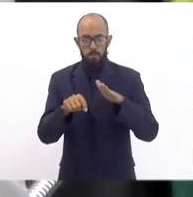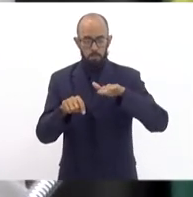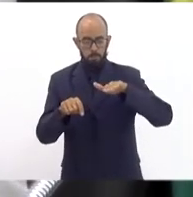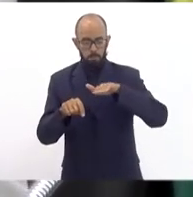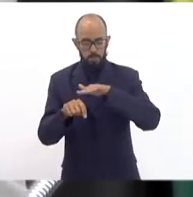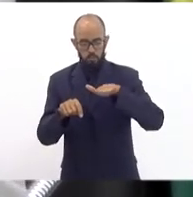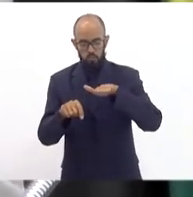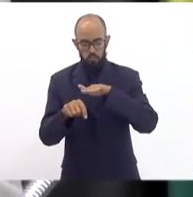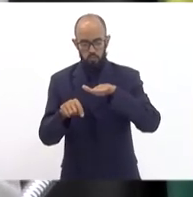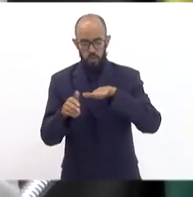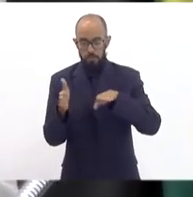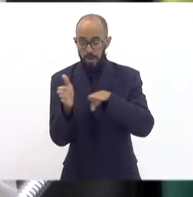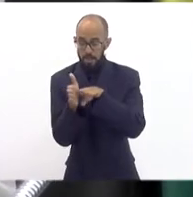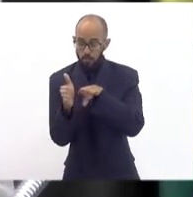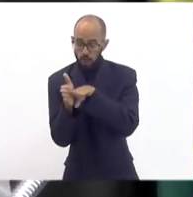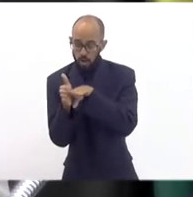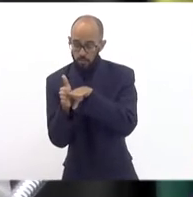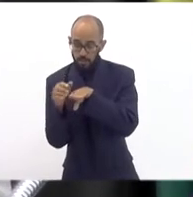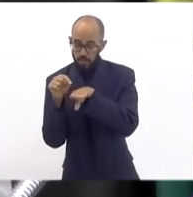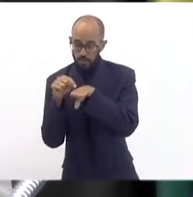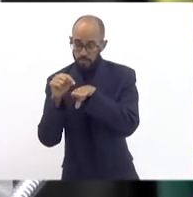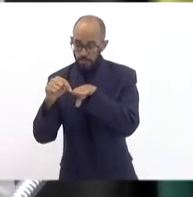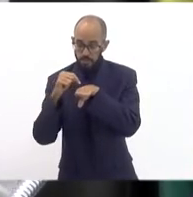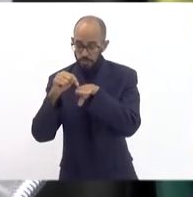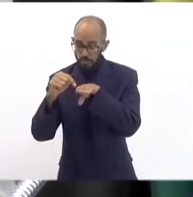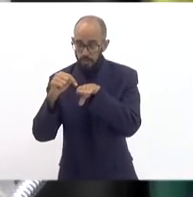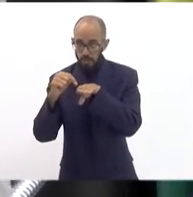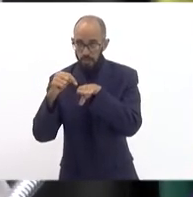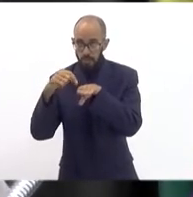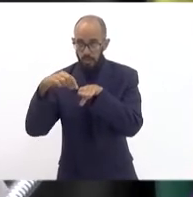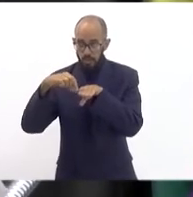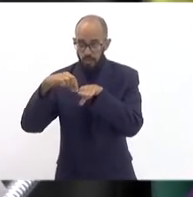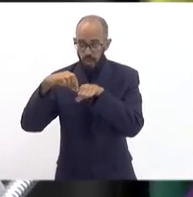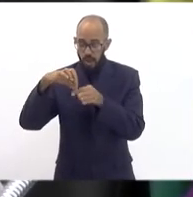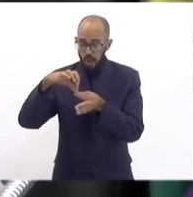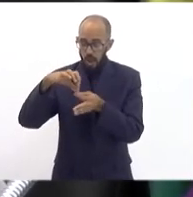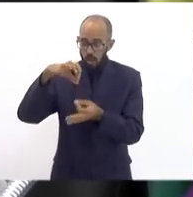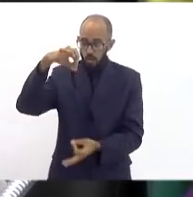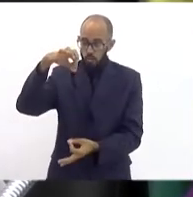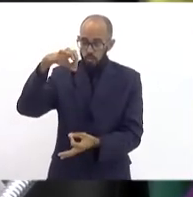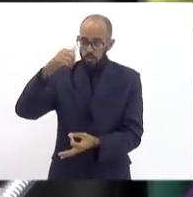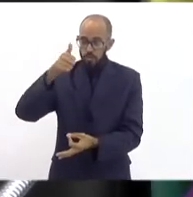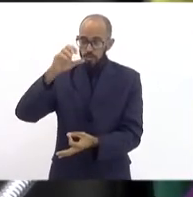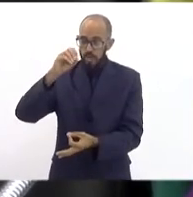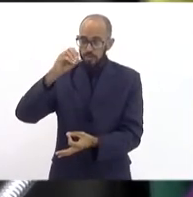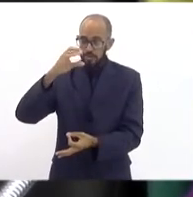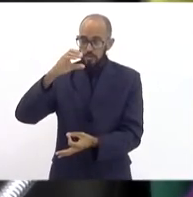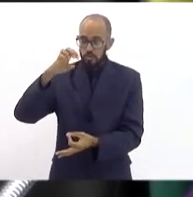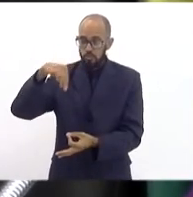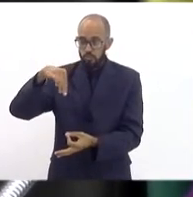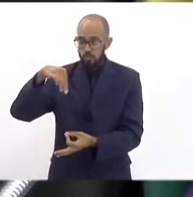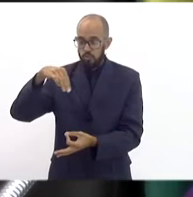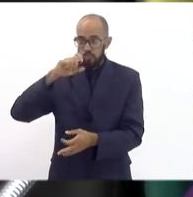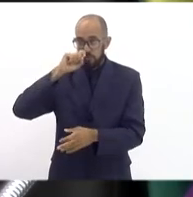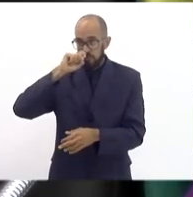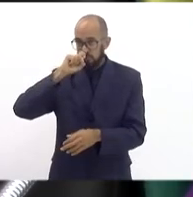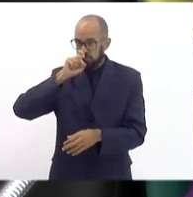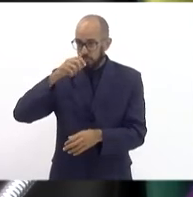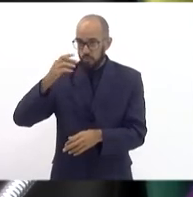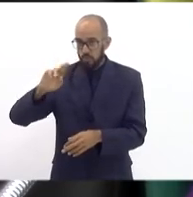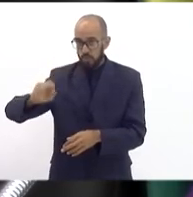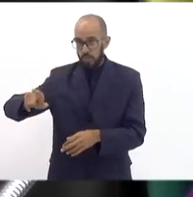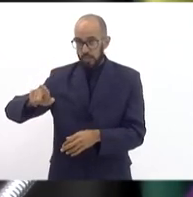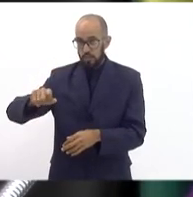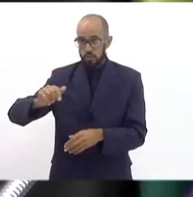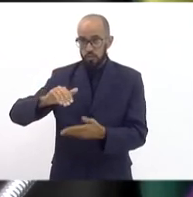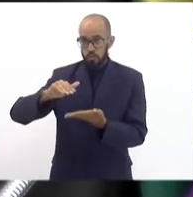a plataforma, o nível dela, 10 centímetros de diferente em relação